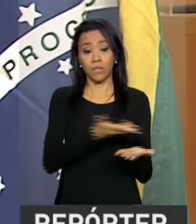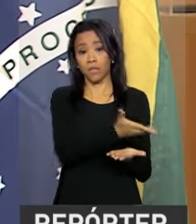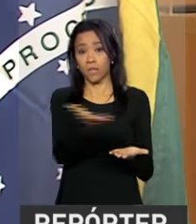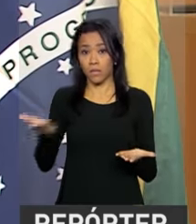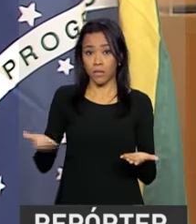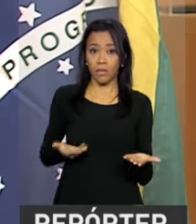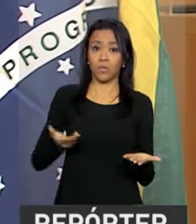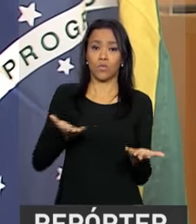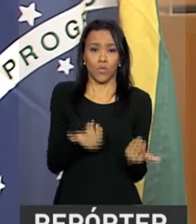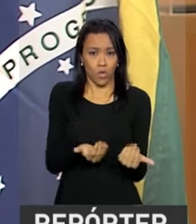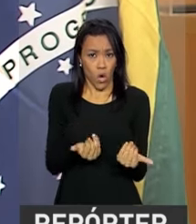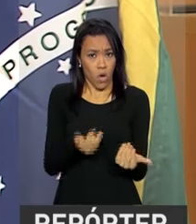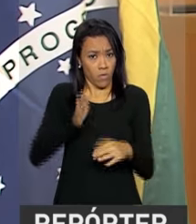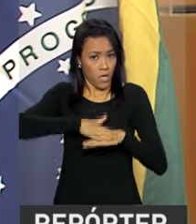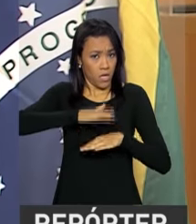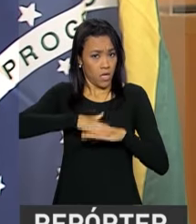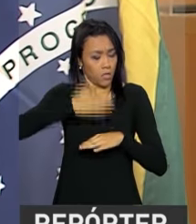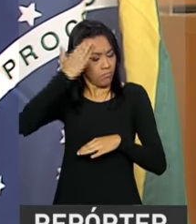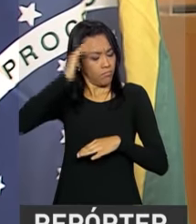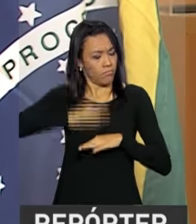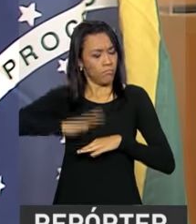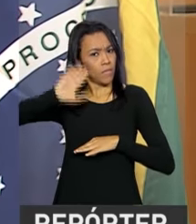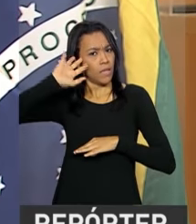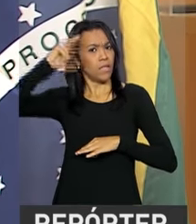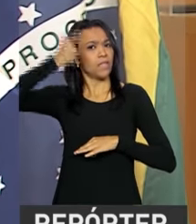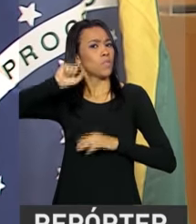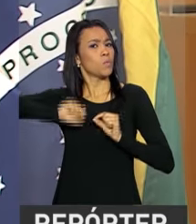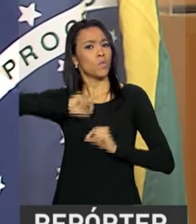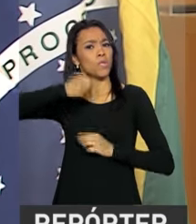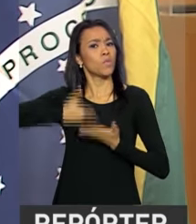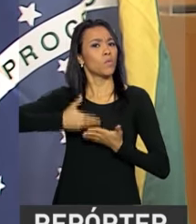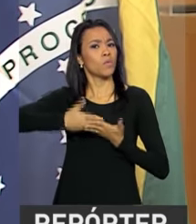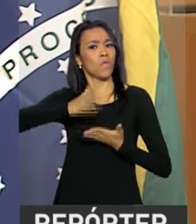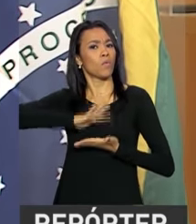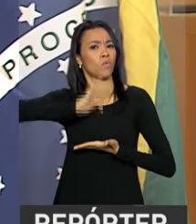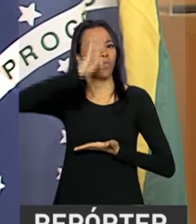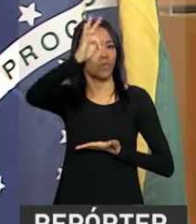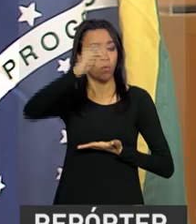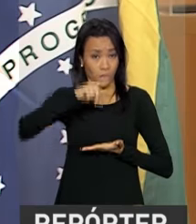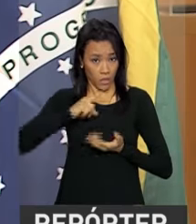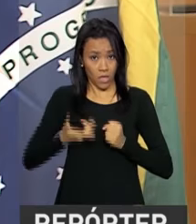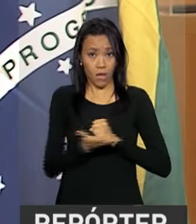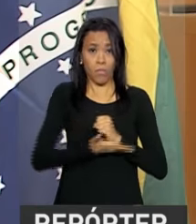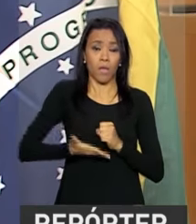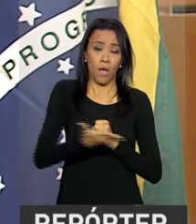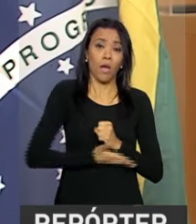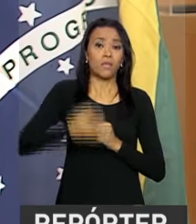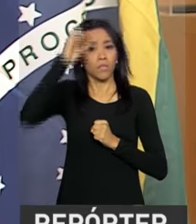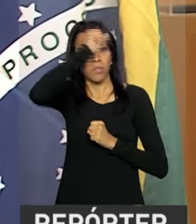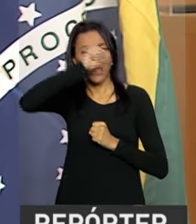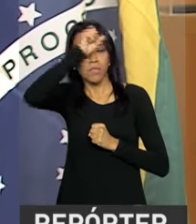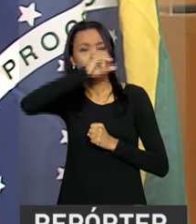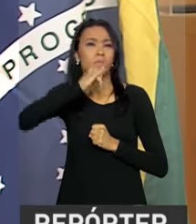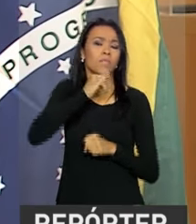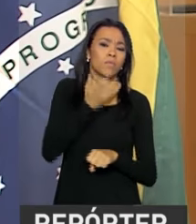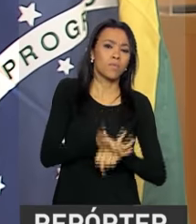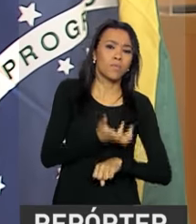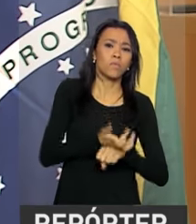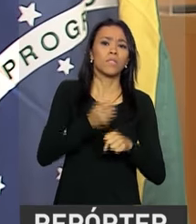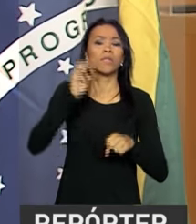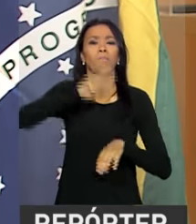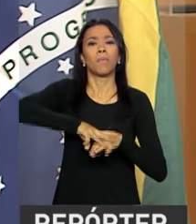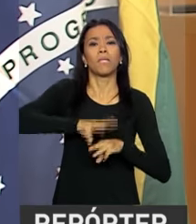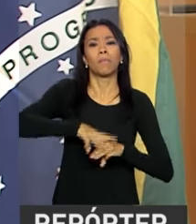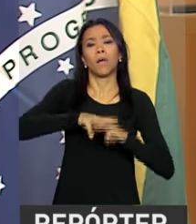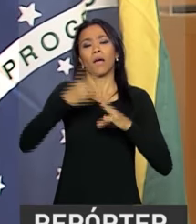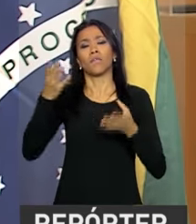ser protagonista do seu próprio futuro ele vai ter uma base de educação naturalmente disciplinas como matemática e português